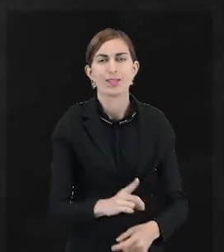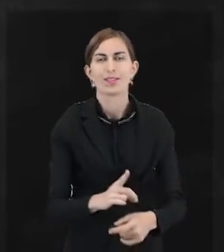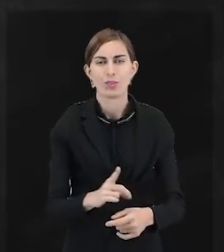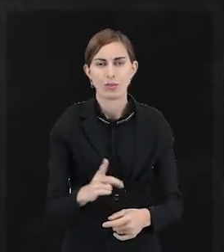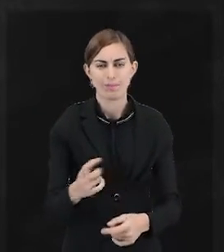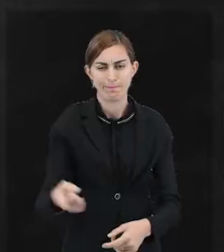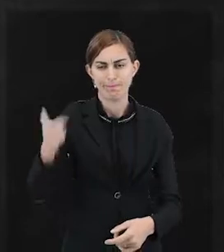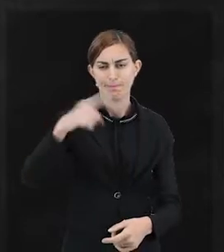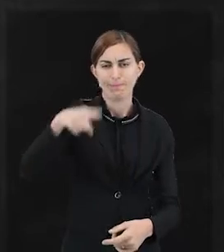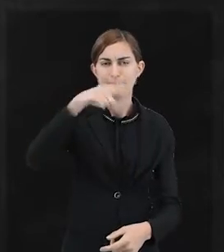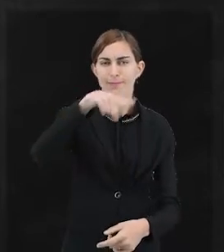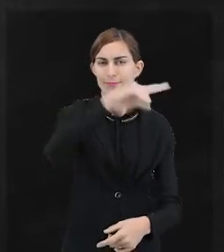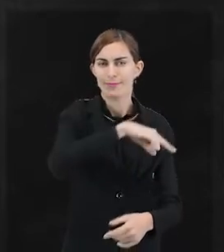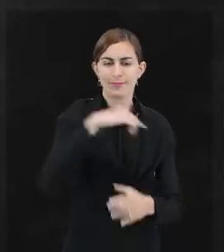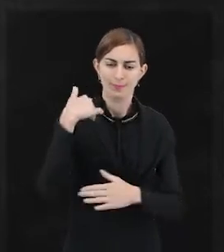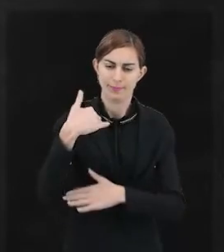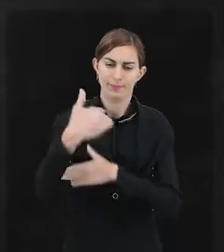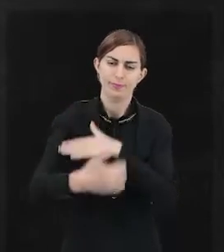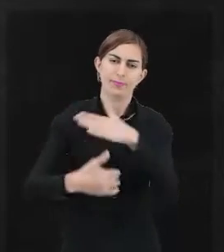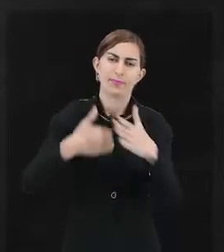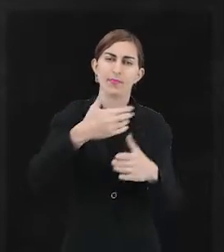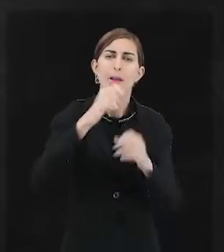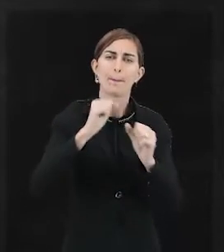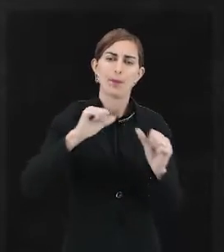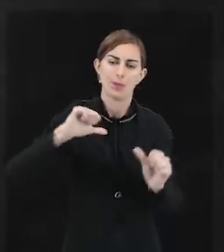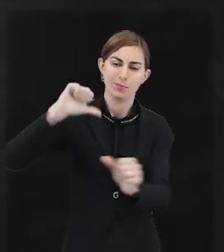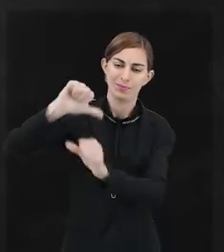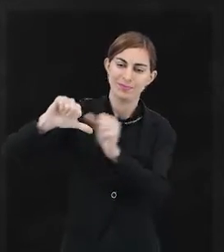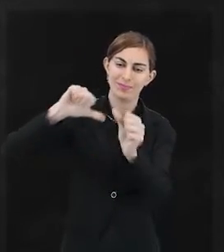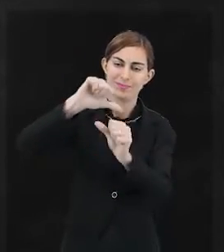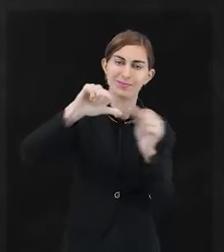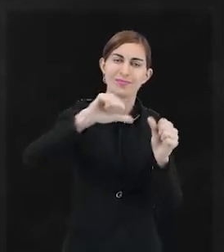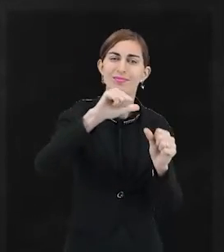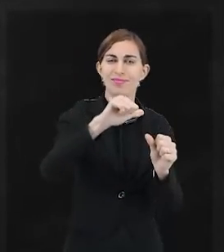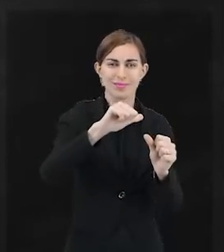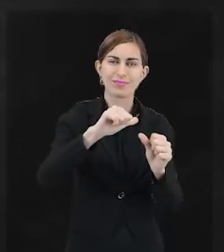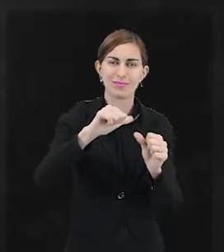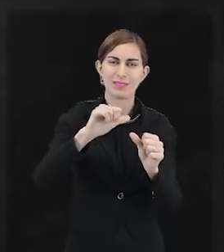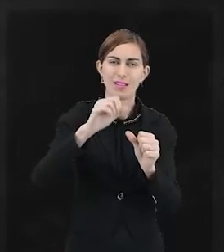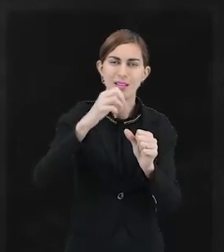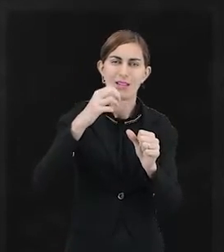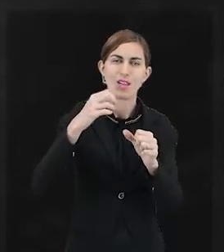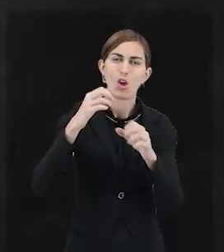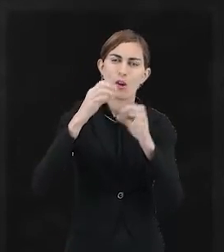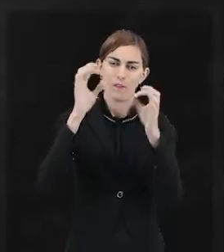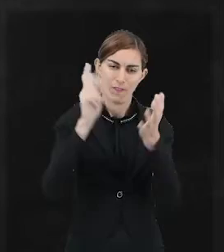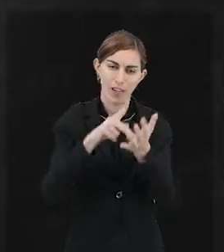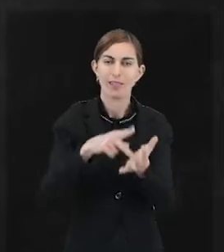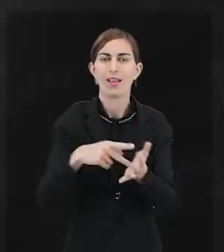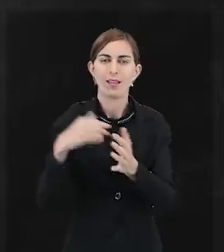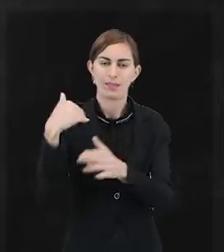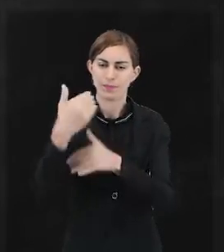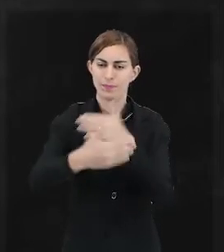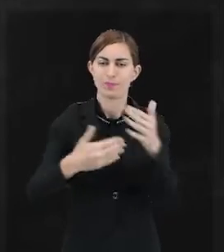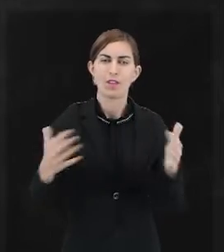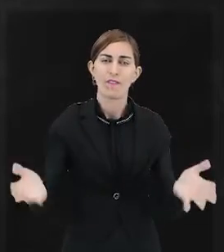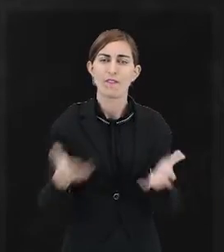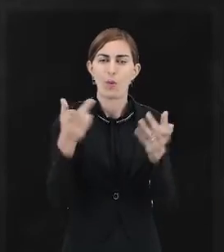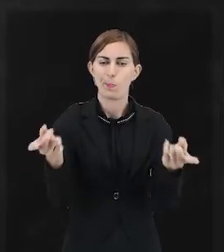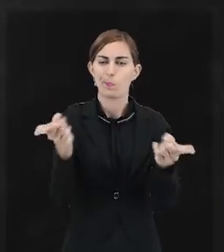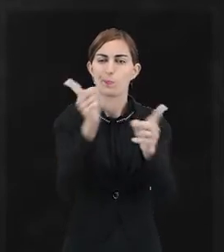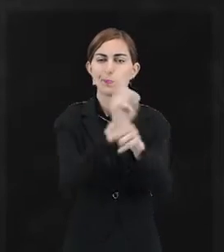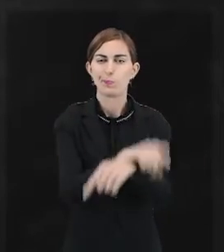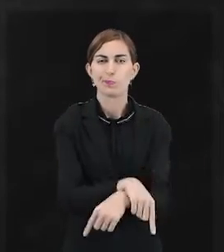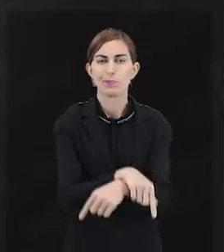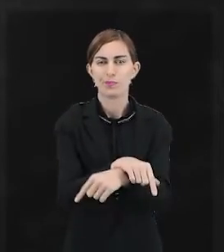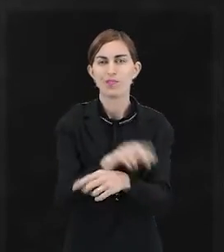escola. E nesse processo podem ocorrer alterações na mensagem original. Então, ela pode favorecer a